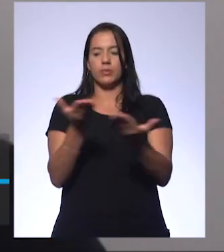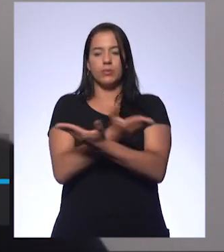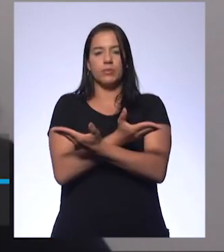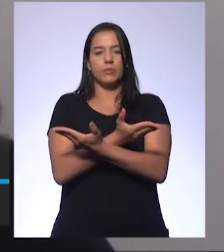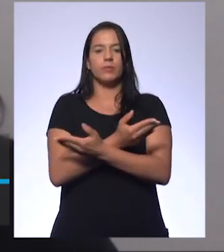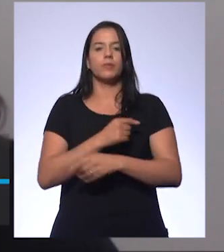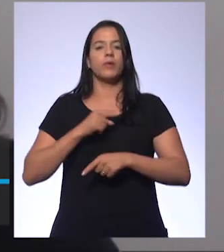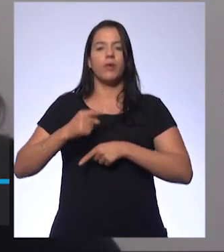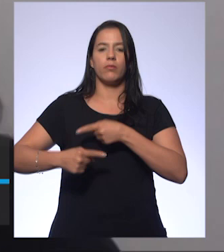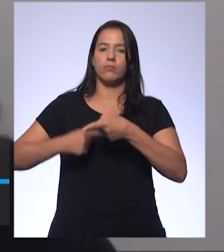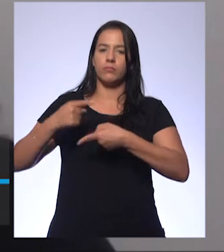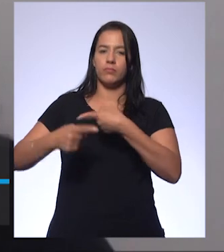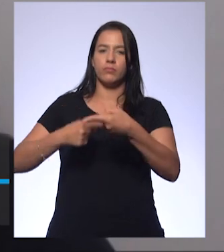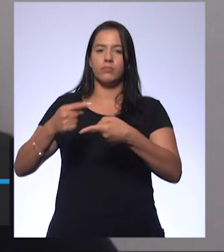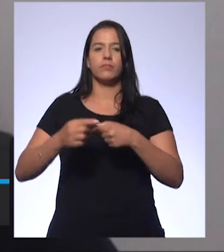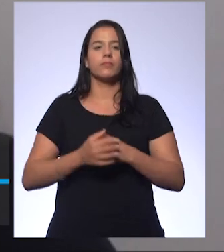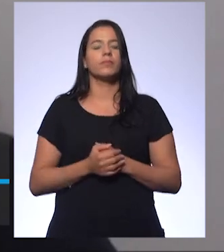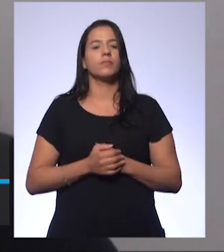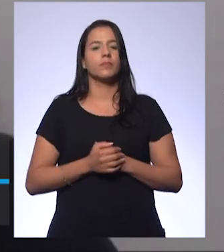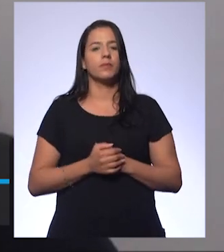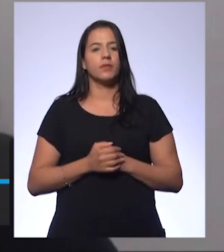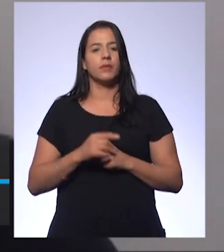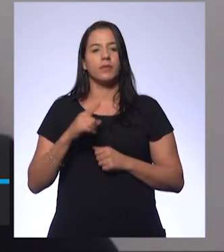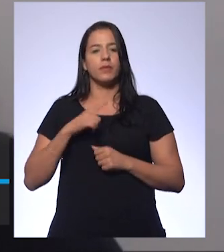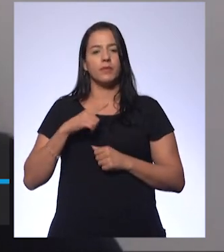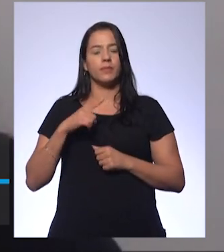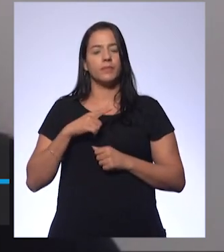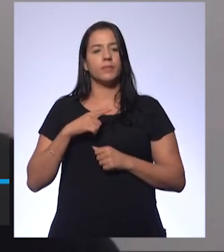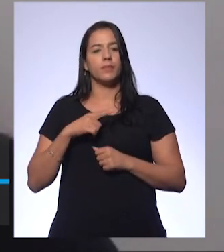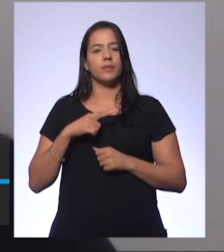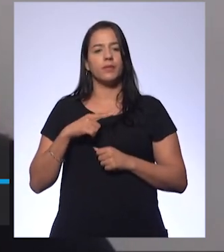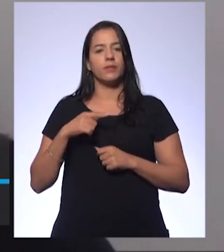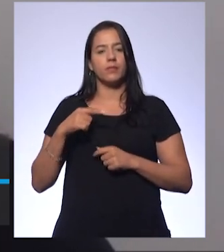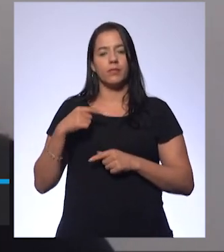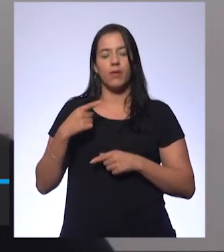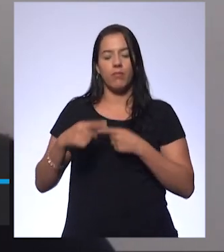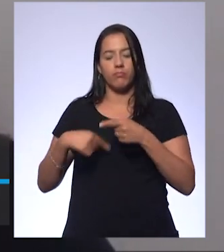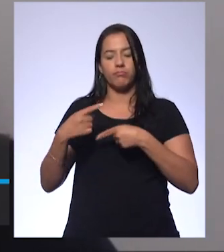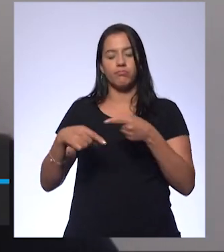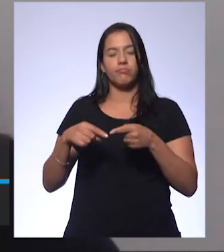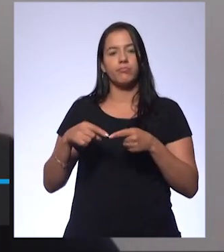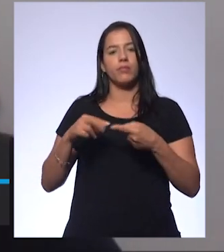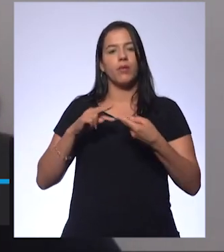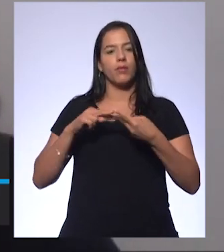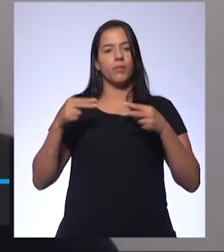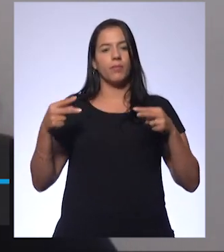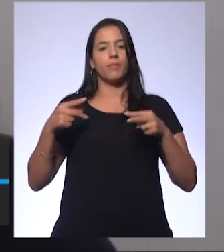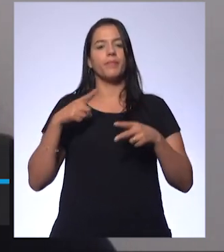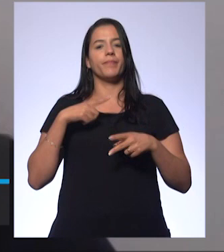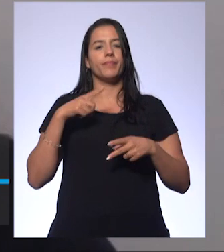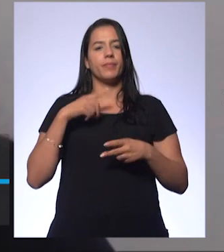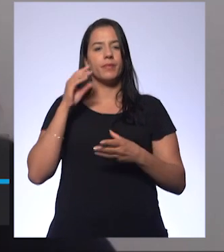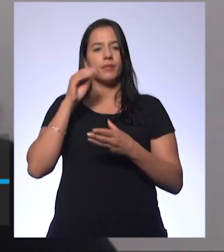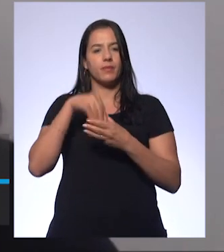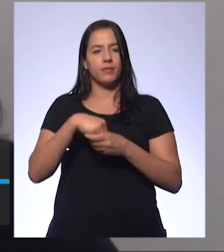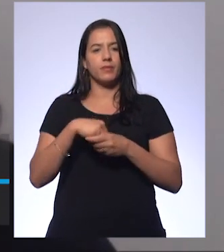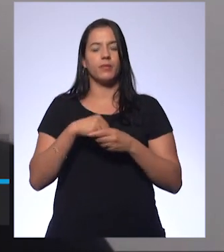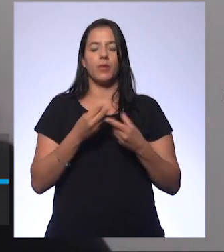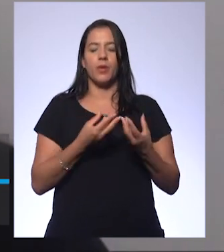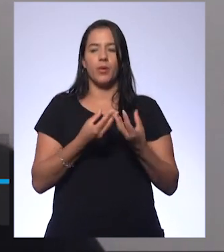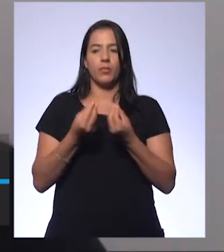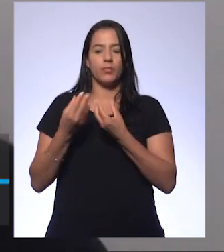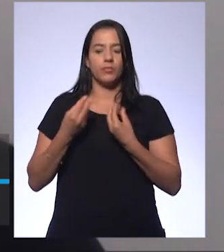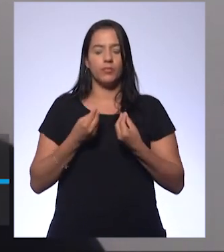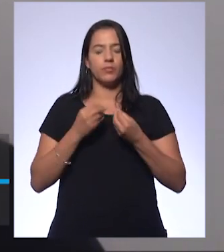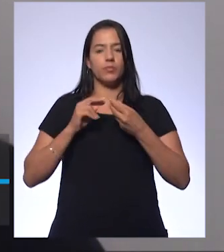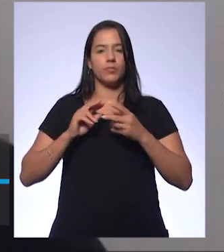são hereditárias e genéticas, tá? Então, a gente consegue, de repente, analisar algumas anomalias que estão relacionadas à quantidade de